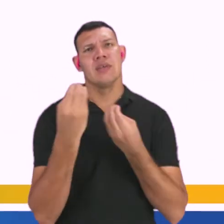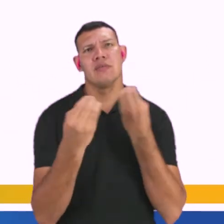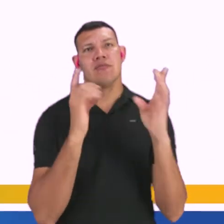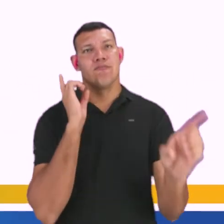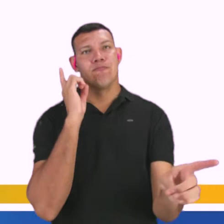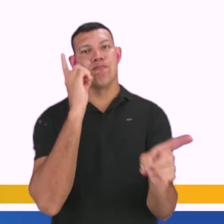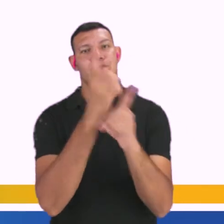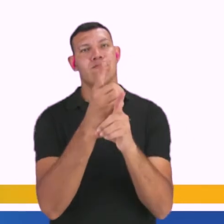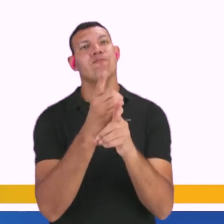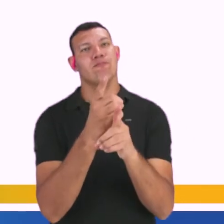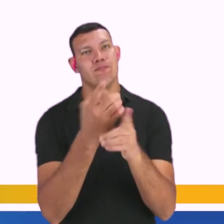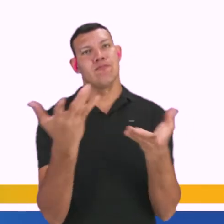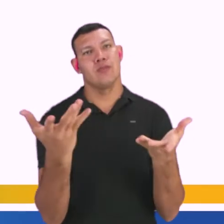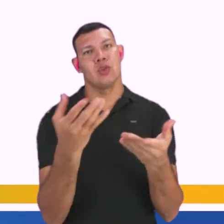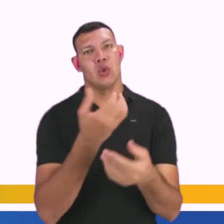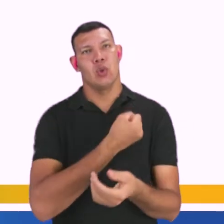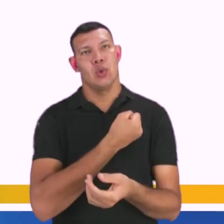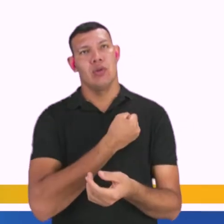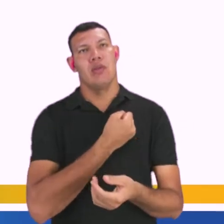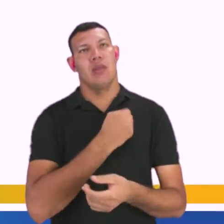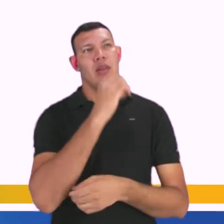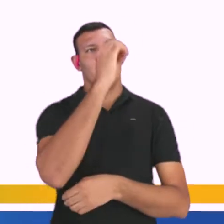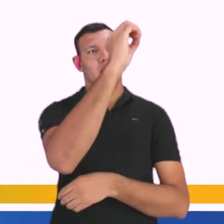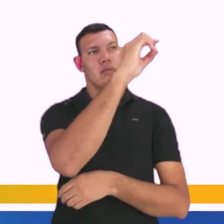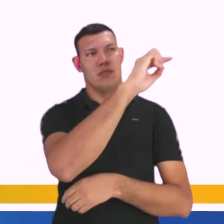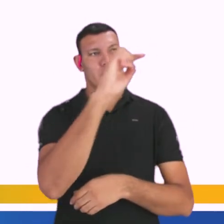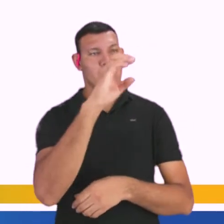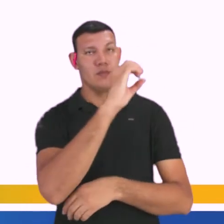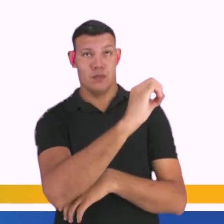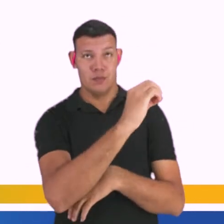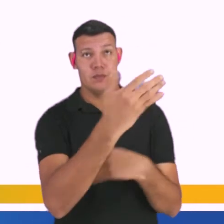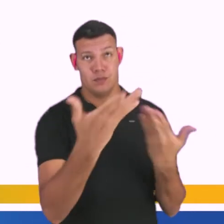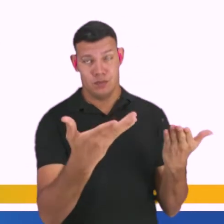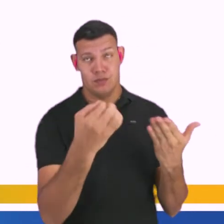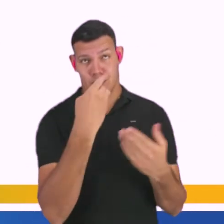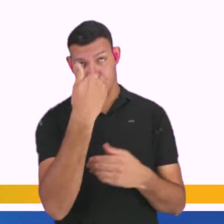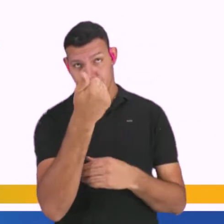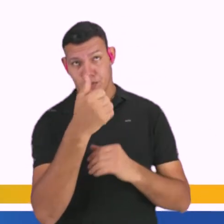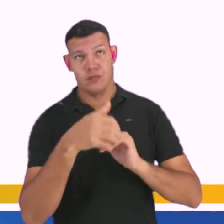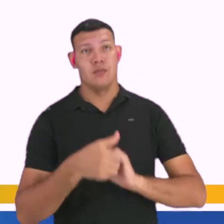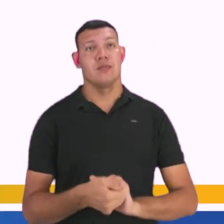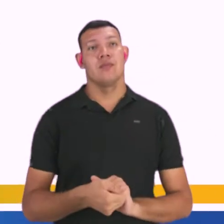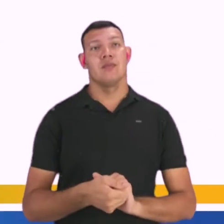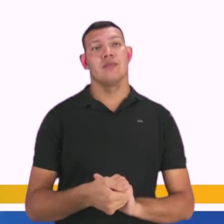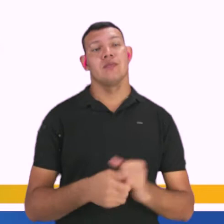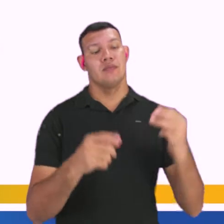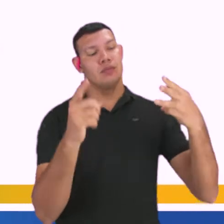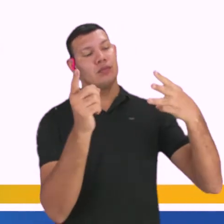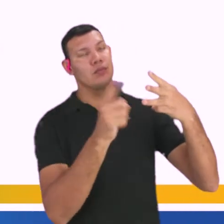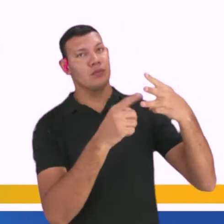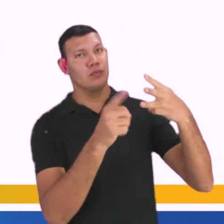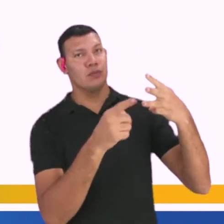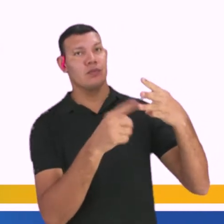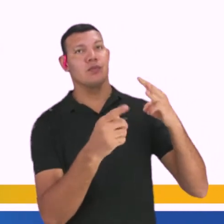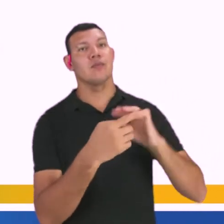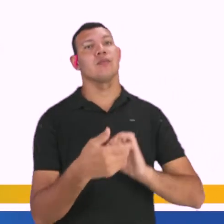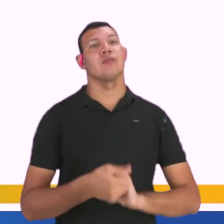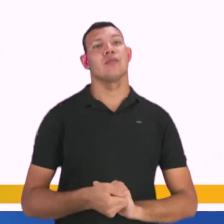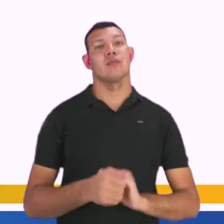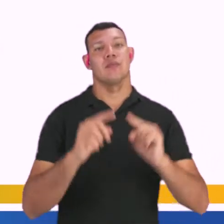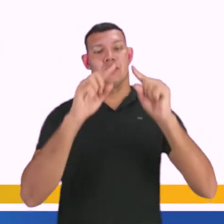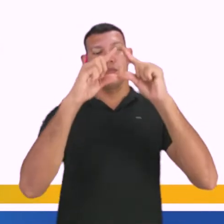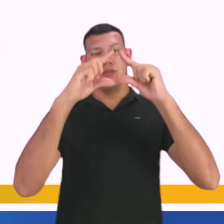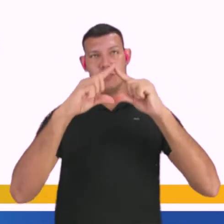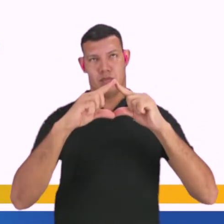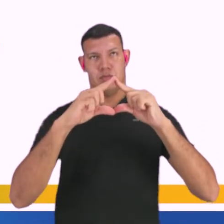como determinar um quociente zero dividido por Zero Tudo bem e a terceira situação é quando o